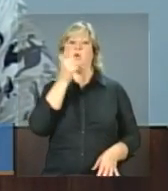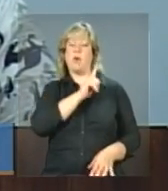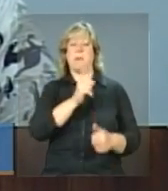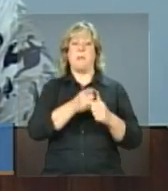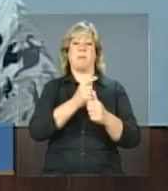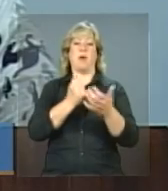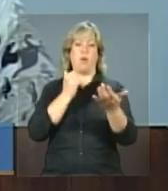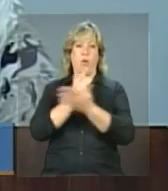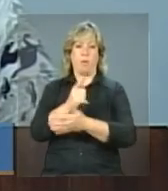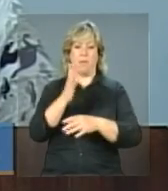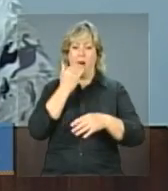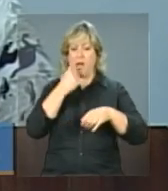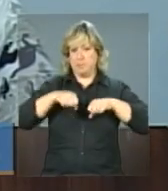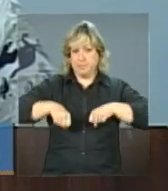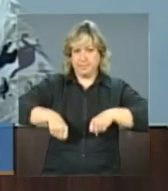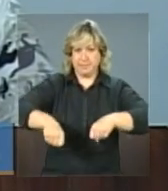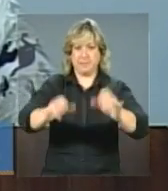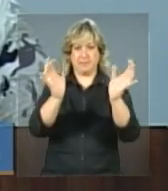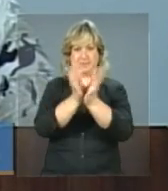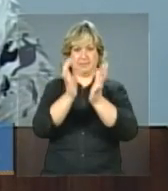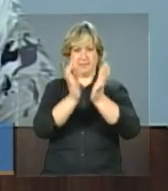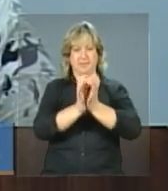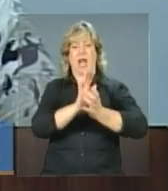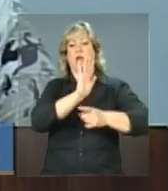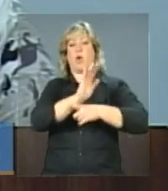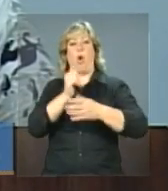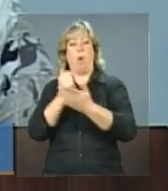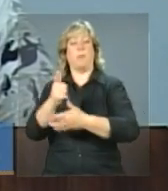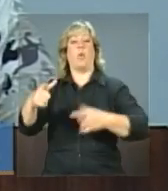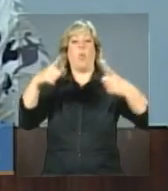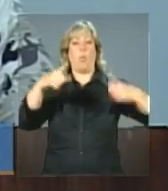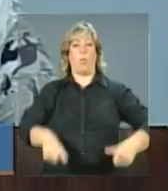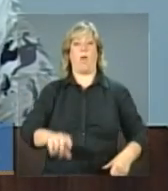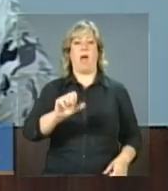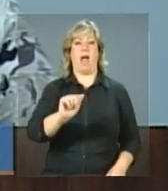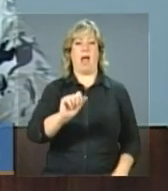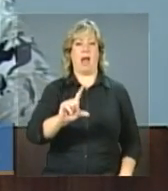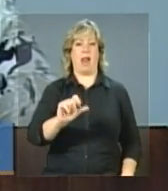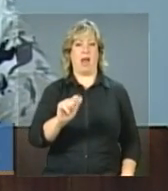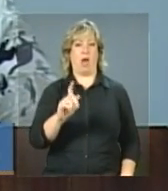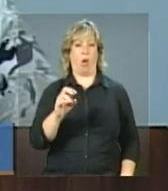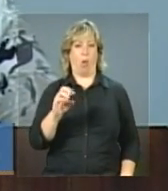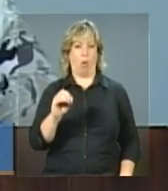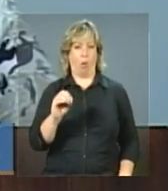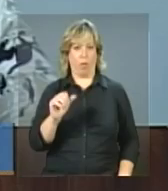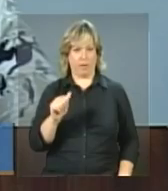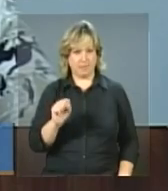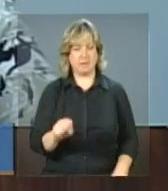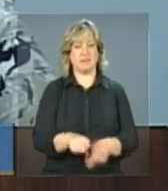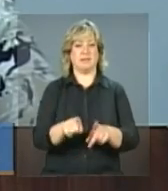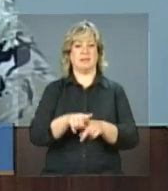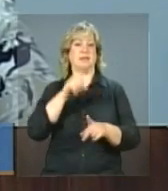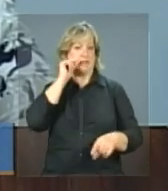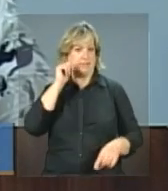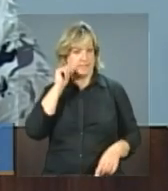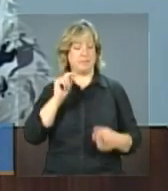no Brasil, da agricultura familiar extremamente pobre, em Alagoas, em Sergipe, na Bahia. Estamos partindo agora para